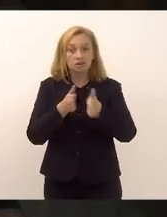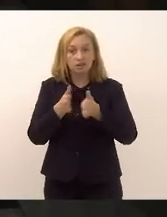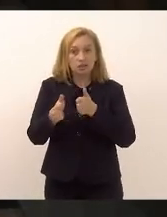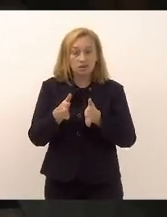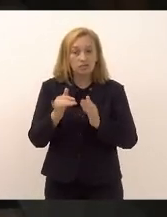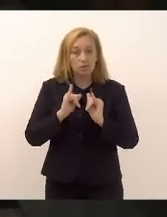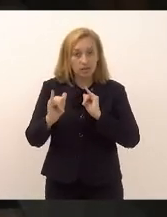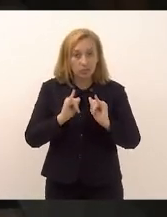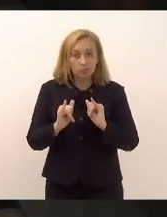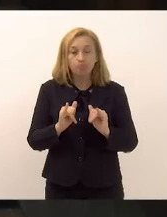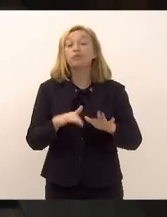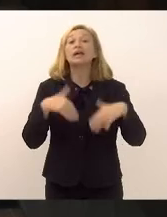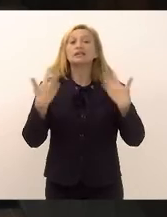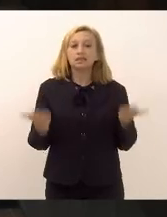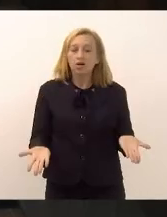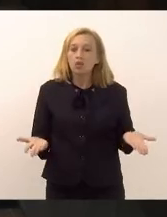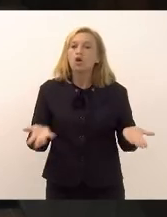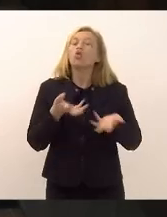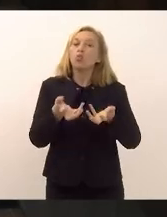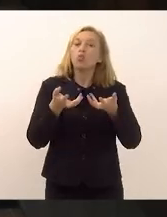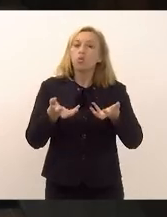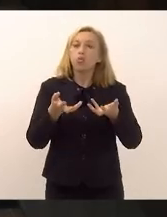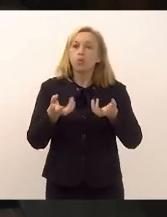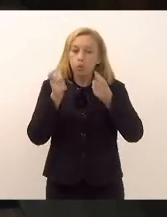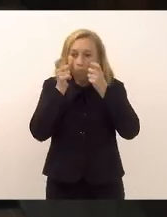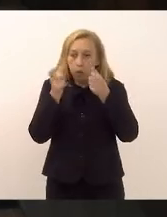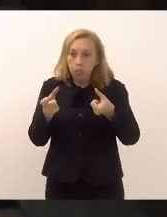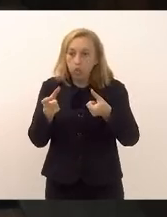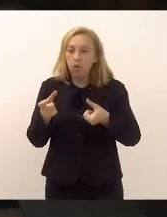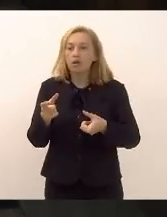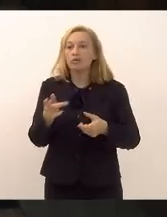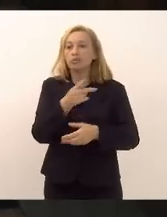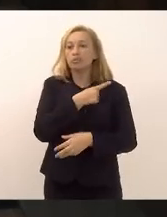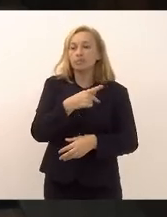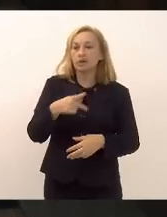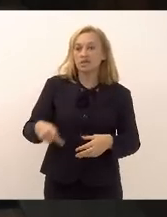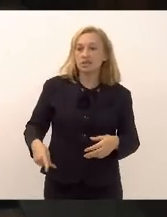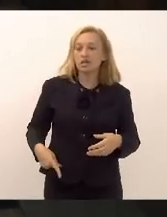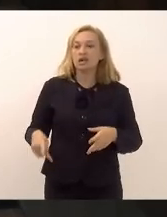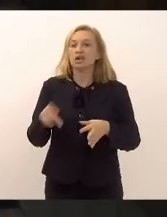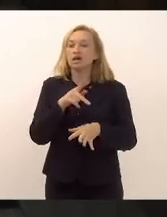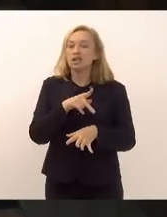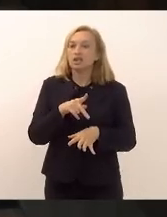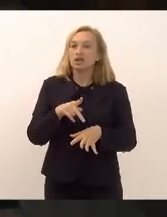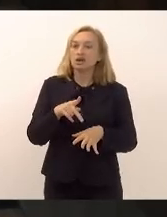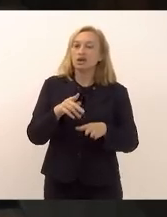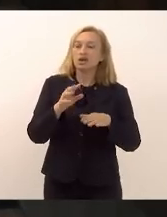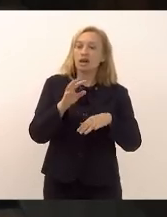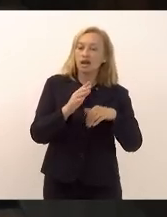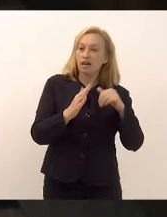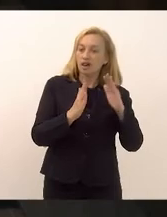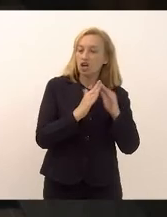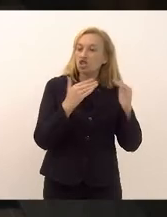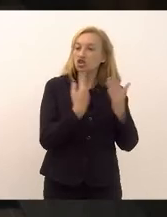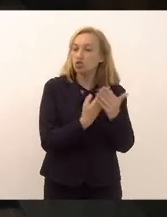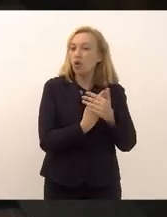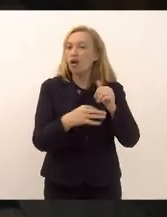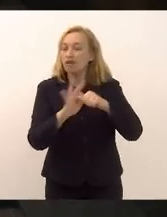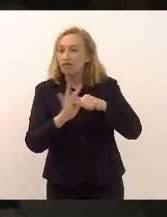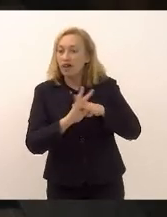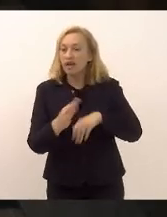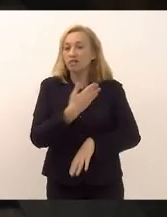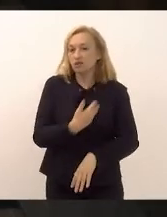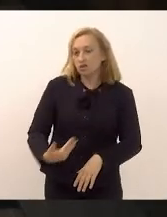Então, eu quero chamar a atenção do presidente da FAETEC, do secretário de Ciência e Tecnologia, do governador do Estado do